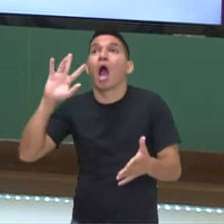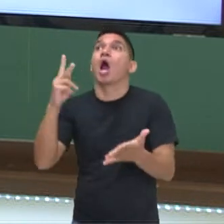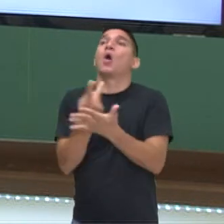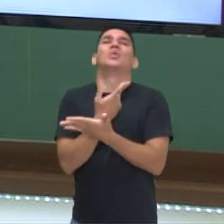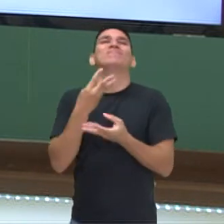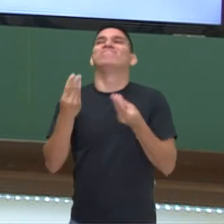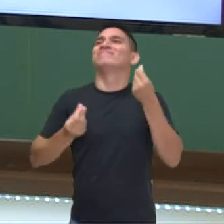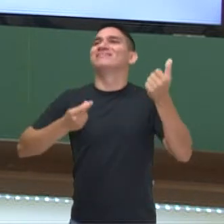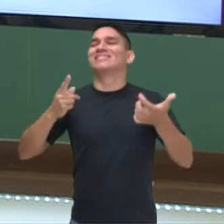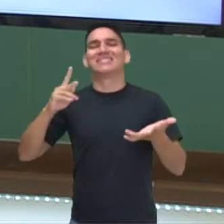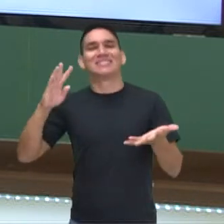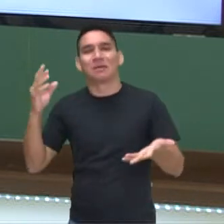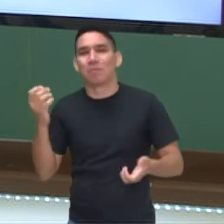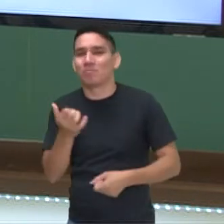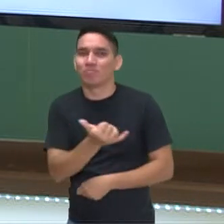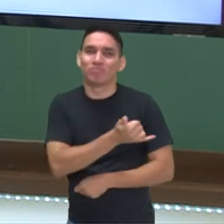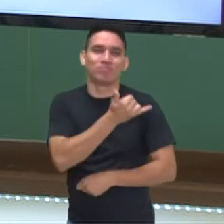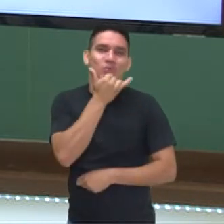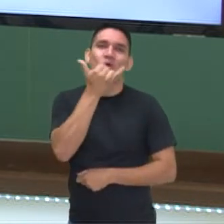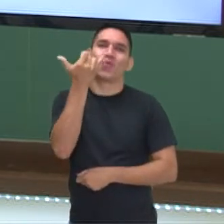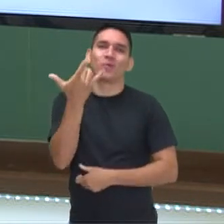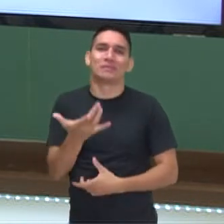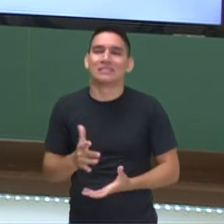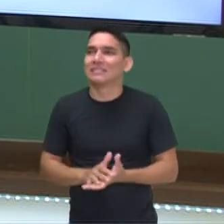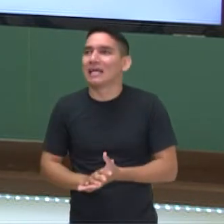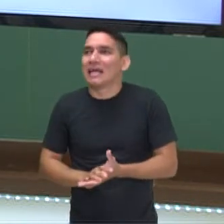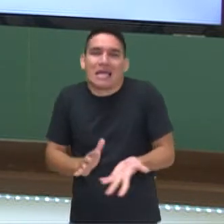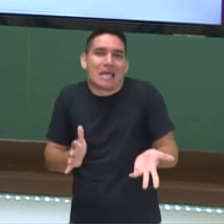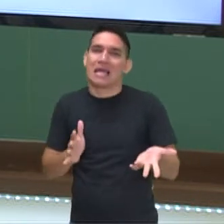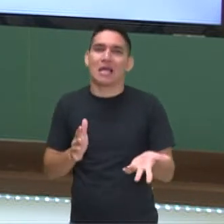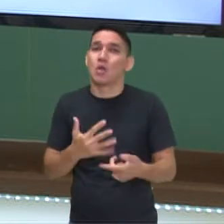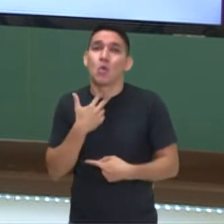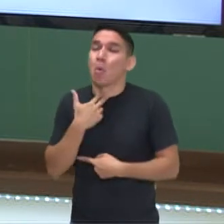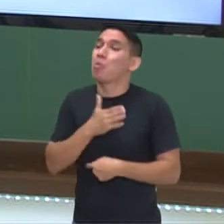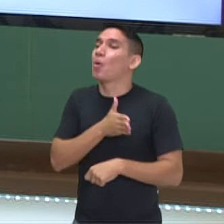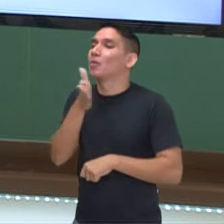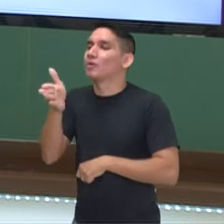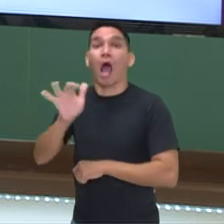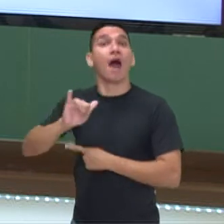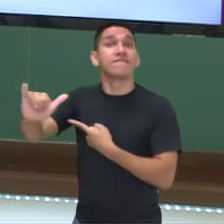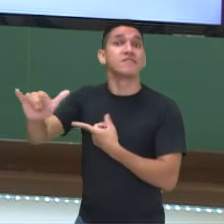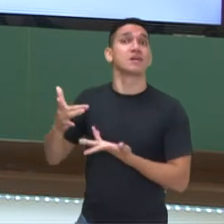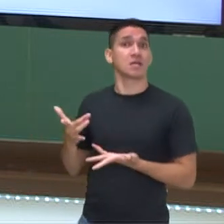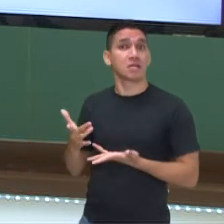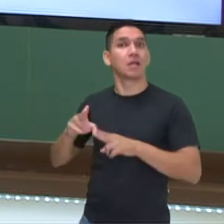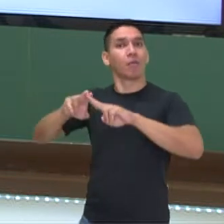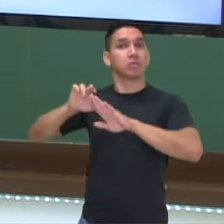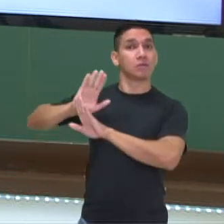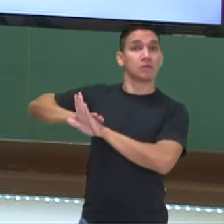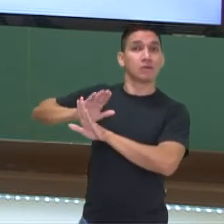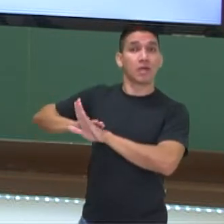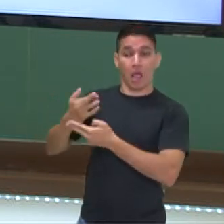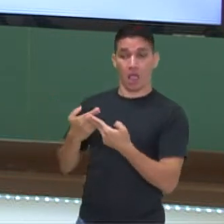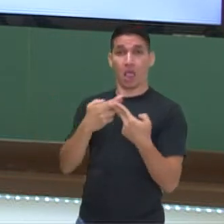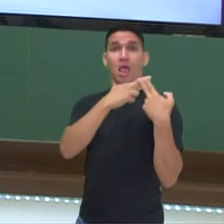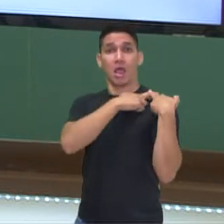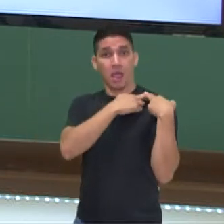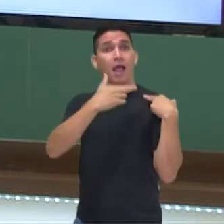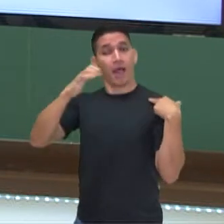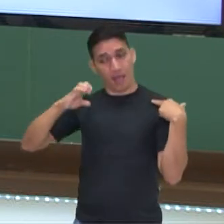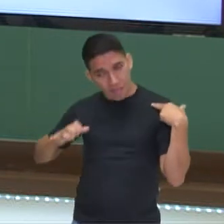um imprevisto, você não pode comparecer no seu compromisso, avise a pessoa, né? Vamos agir com responsabilidade, com